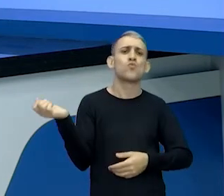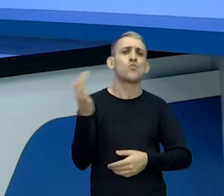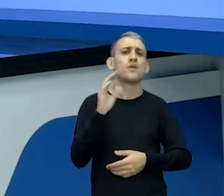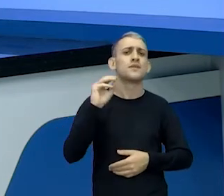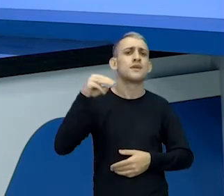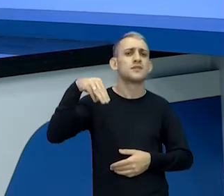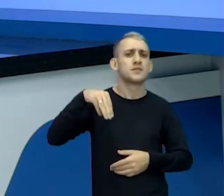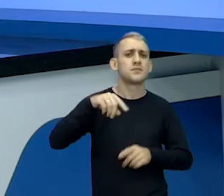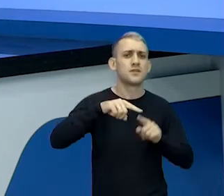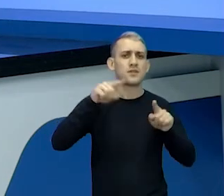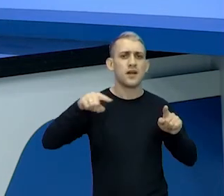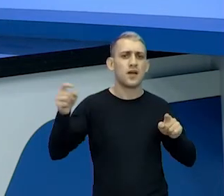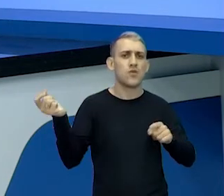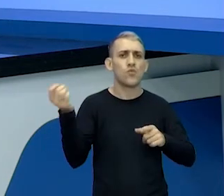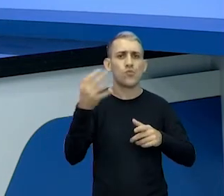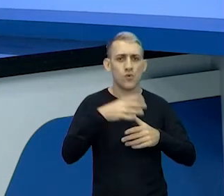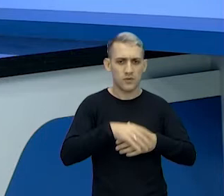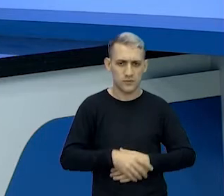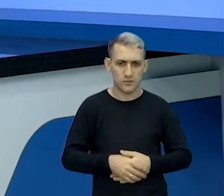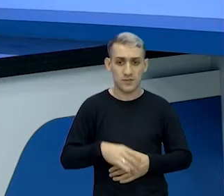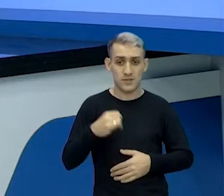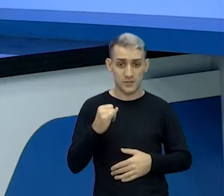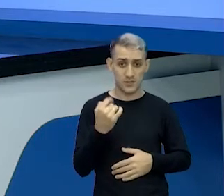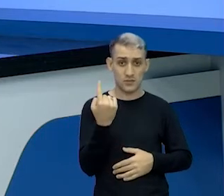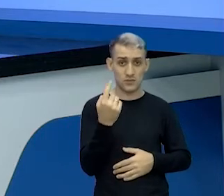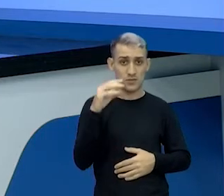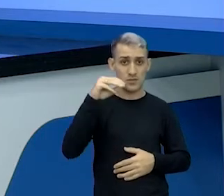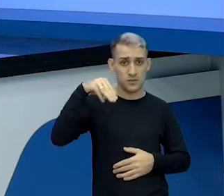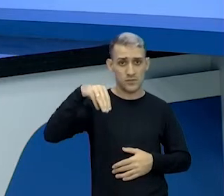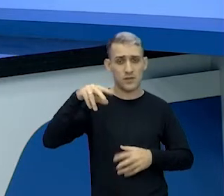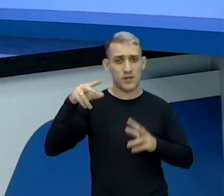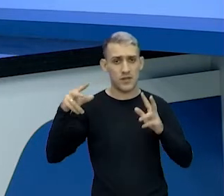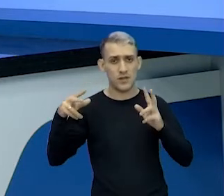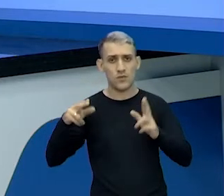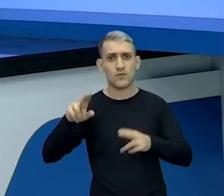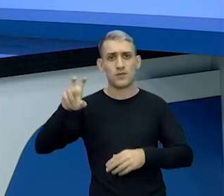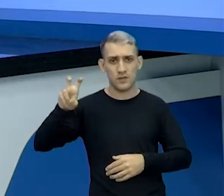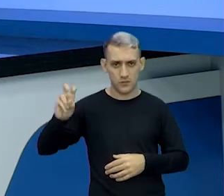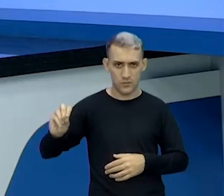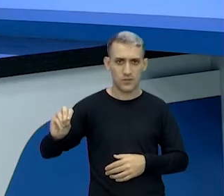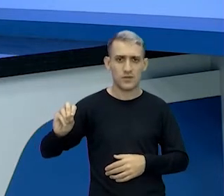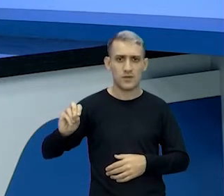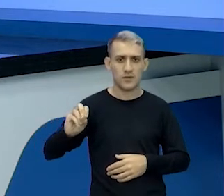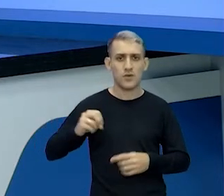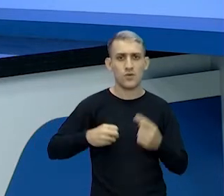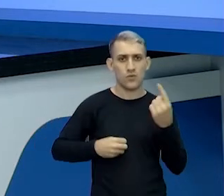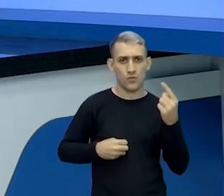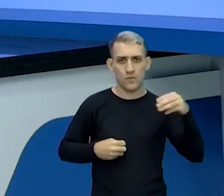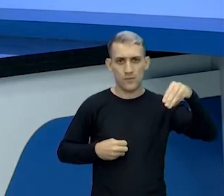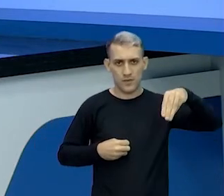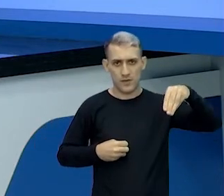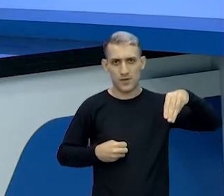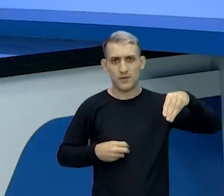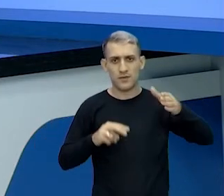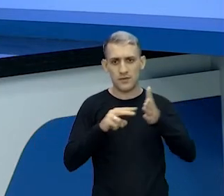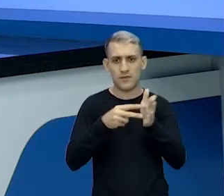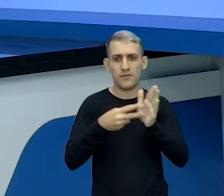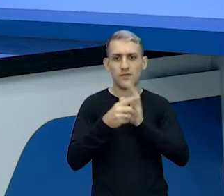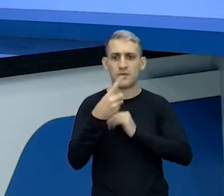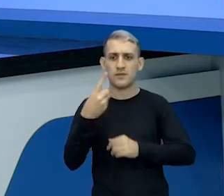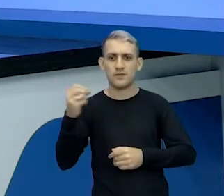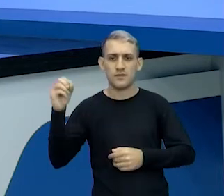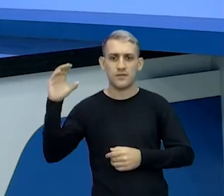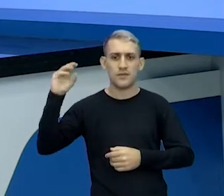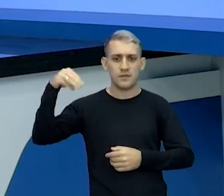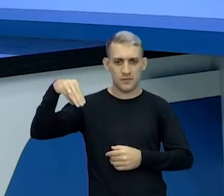aqui em escala? Se 1 centímetro equivale a 50, 1 metro são 6 centímetros, então